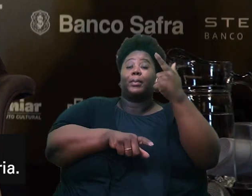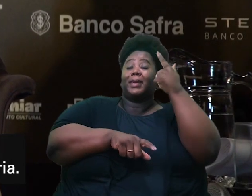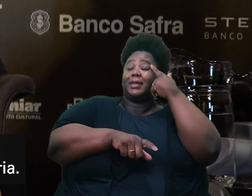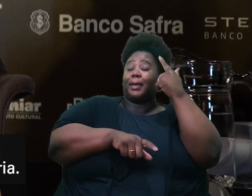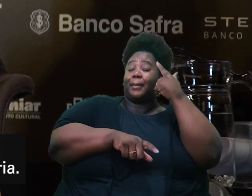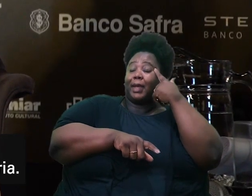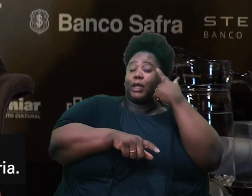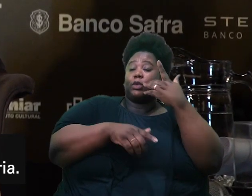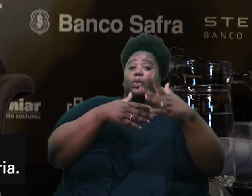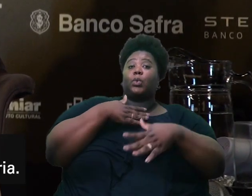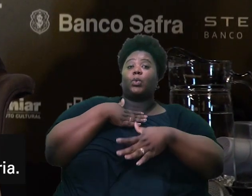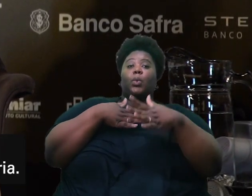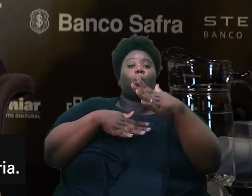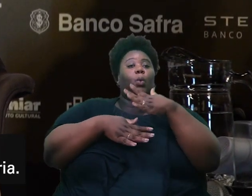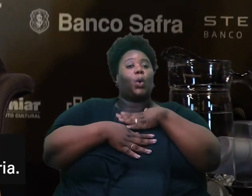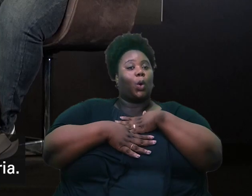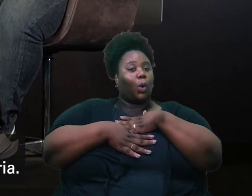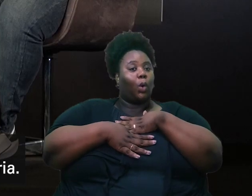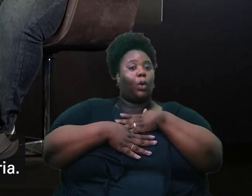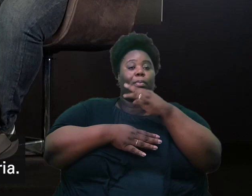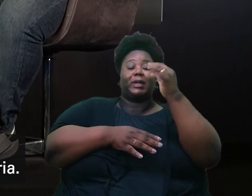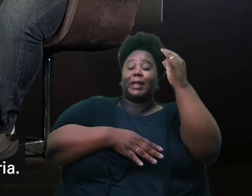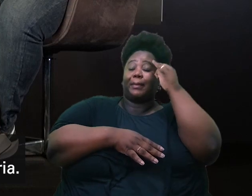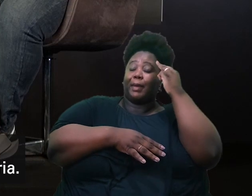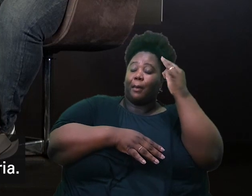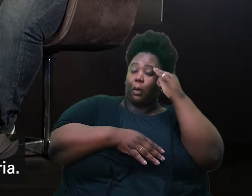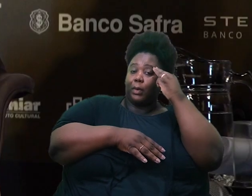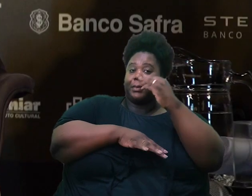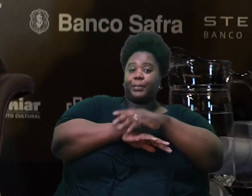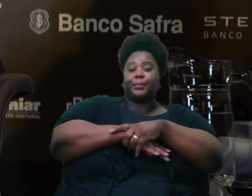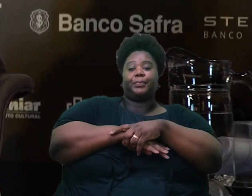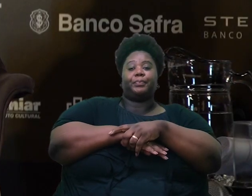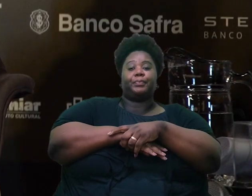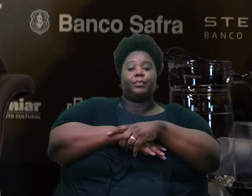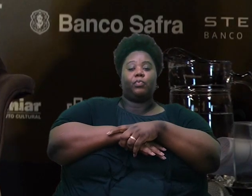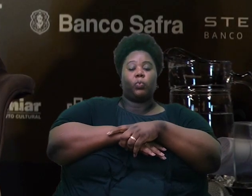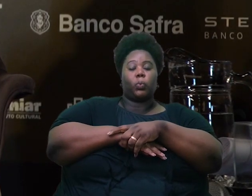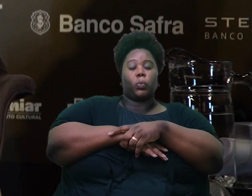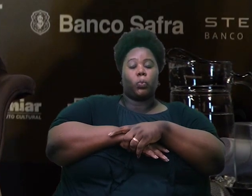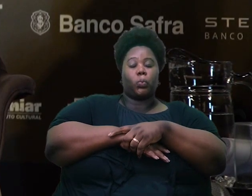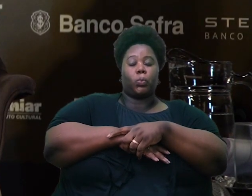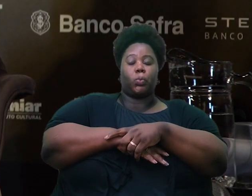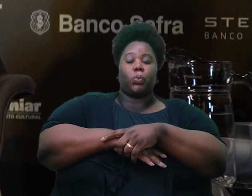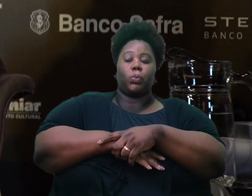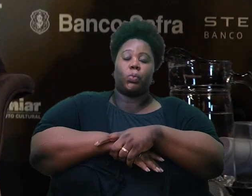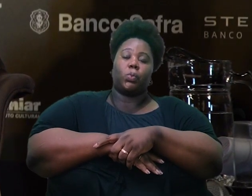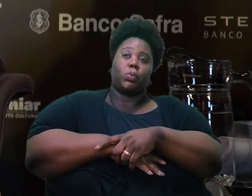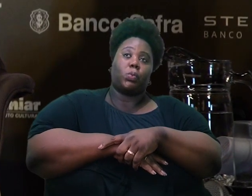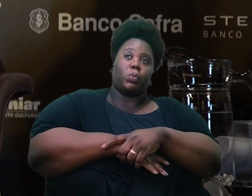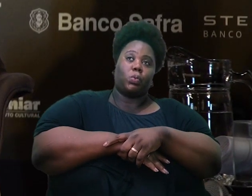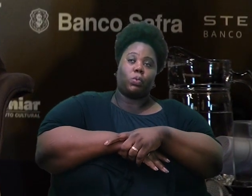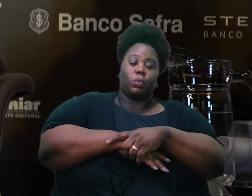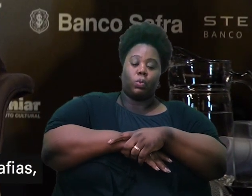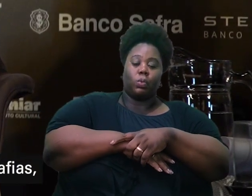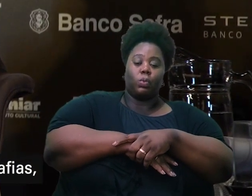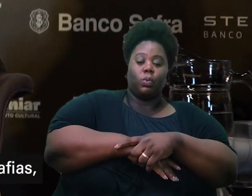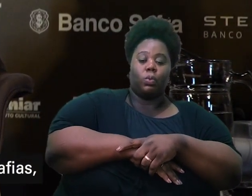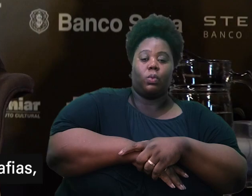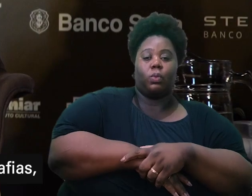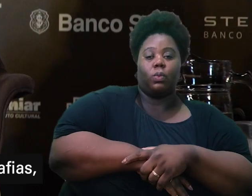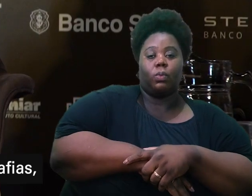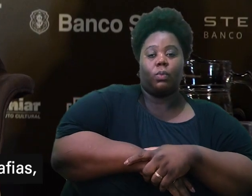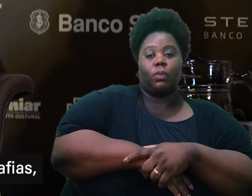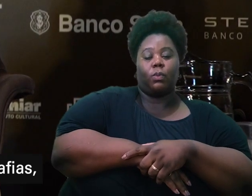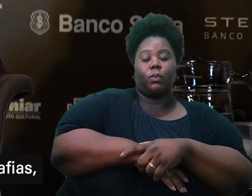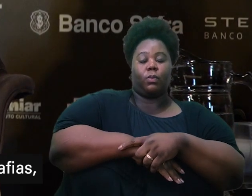pensamento, o corpo como lugar de inscrição da memória. Essas são as afrografias. E aí, né, eu trago,